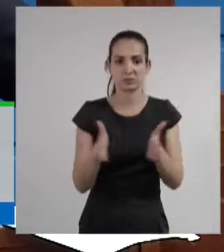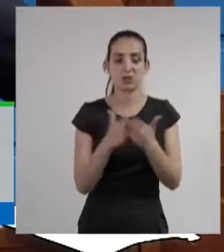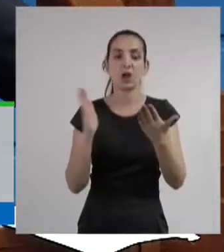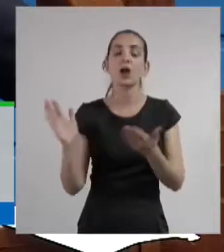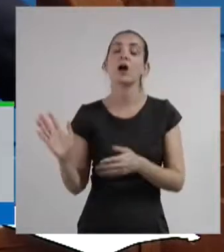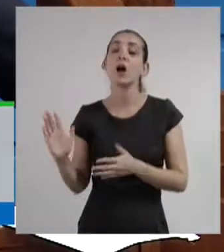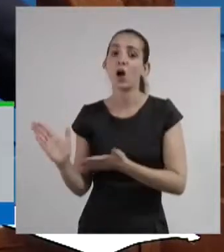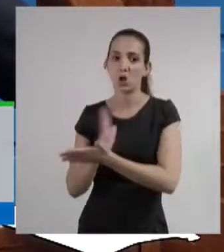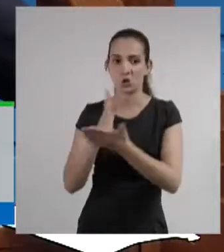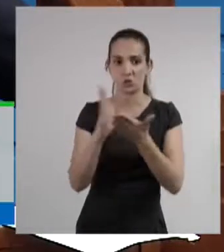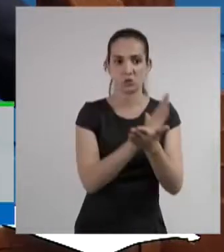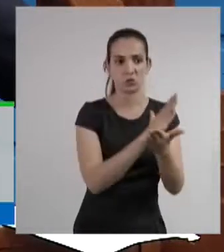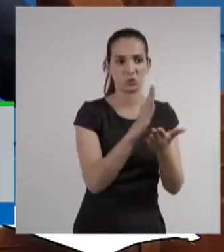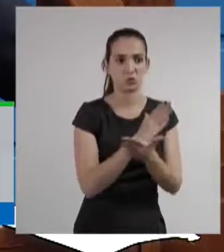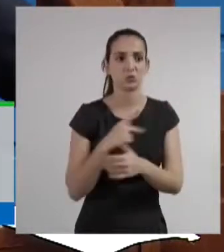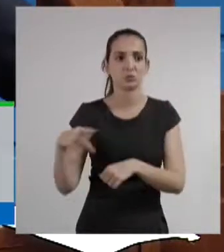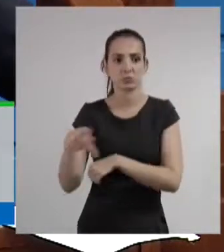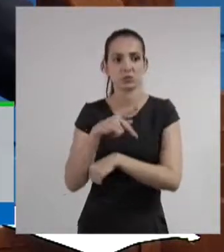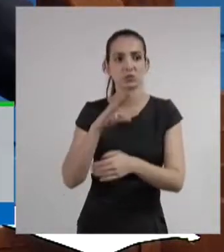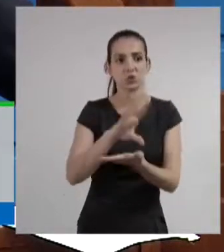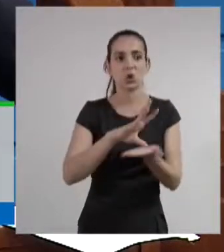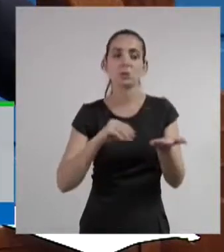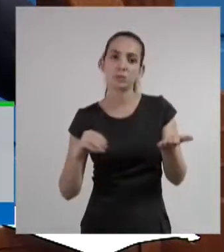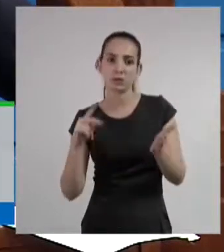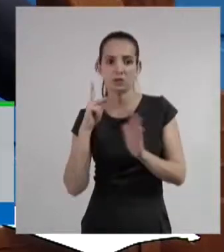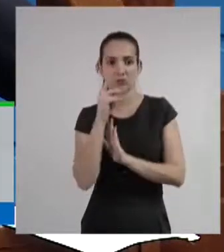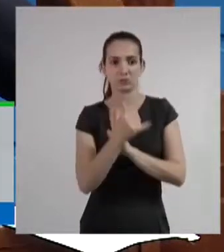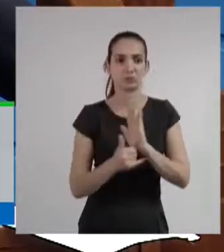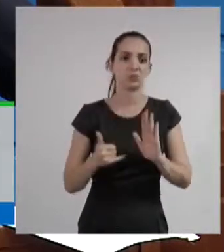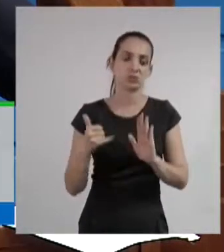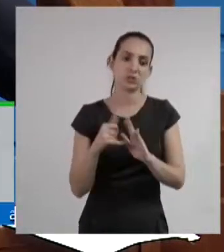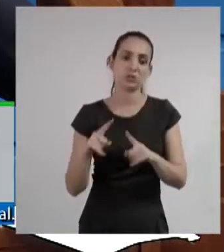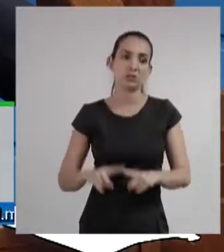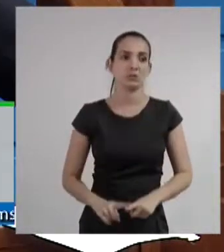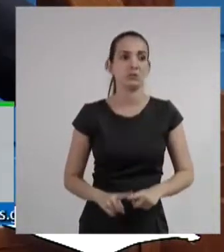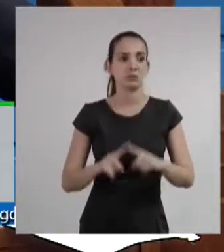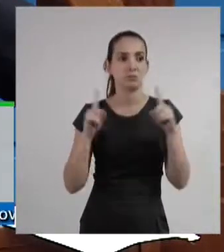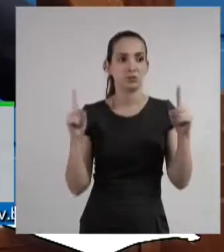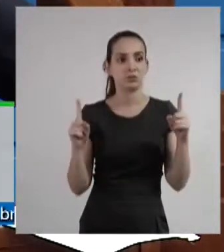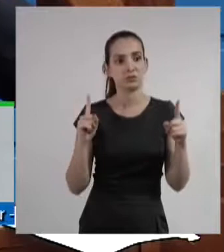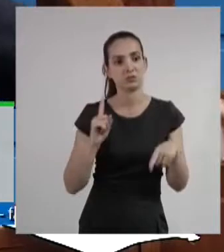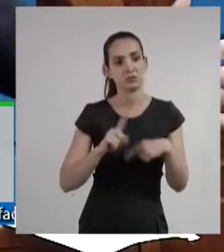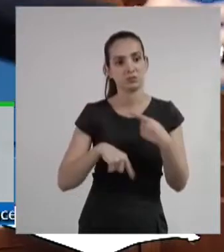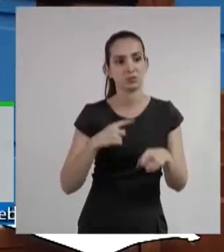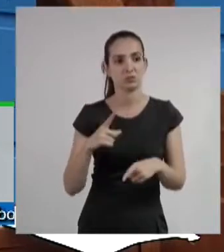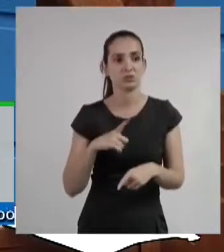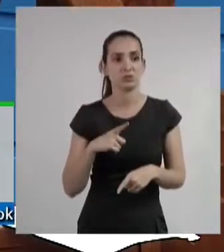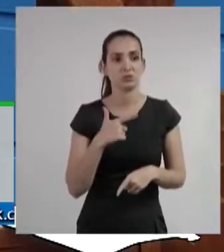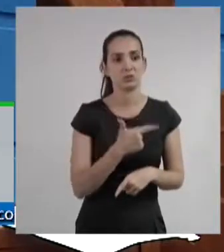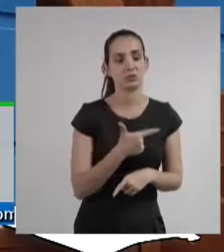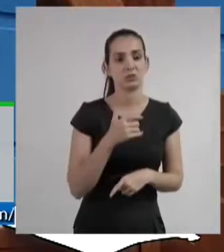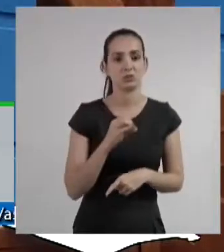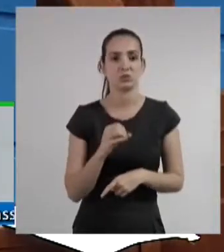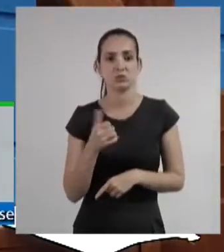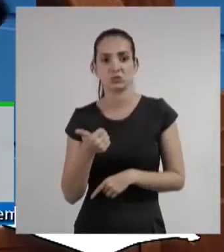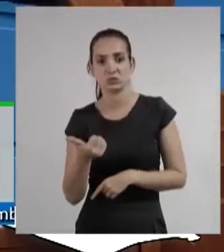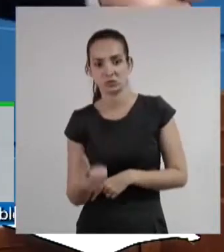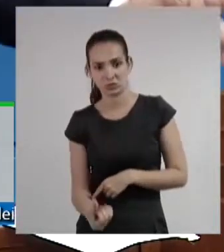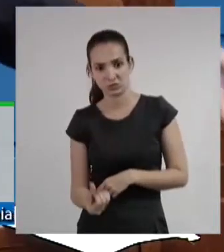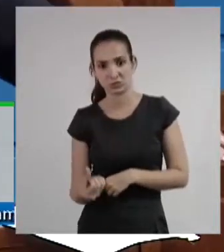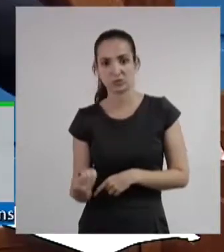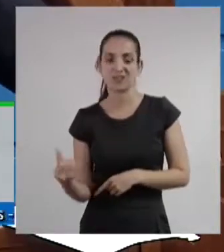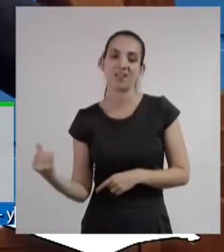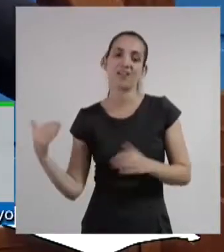inclusive, copiaram este programa, mas a partir do golpe de 2016 para